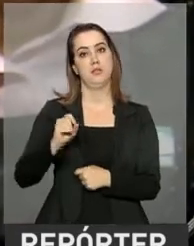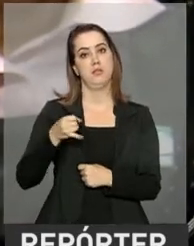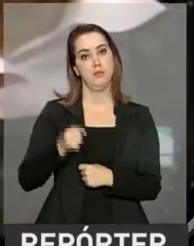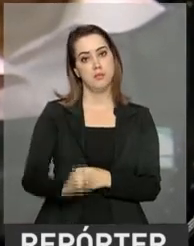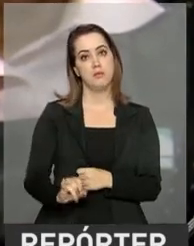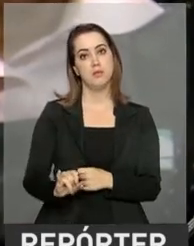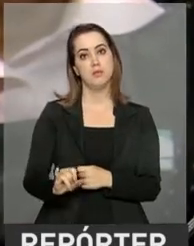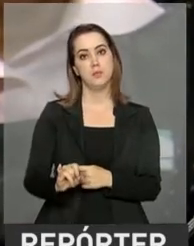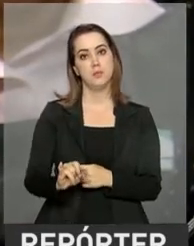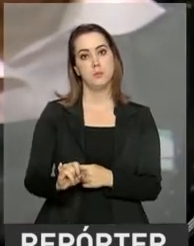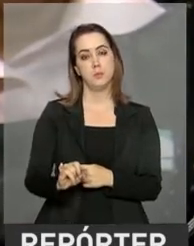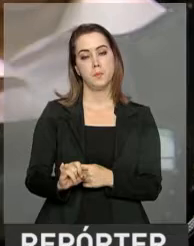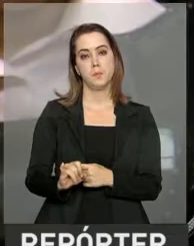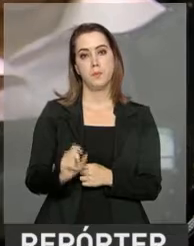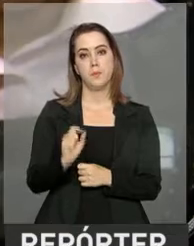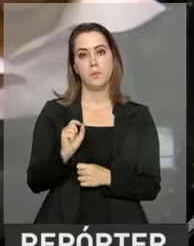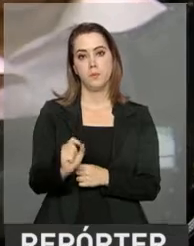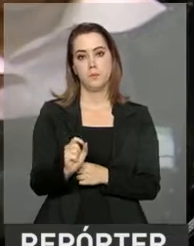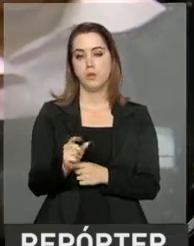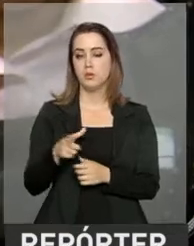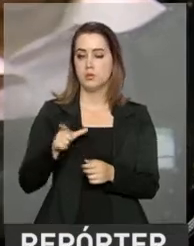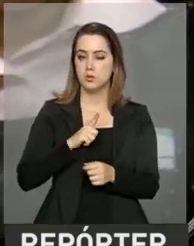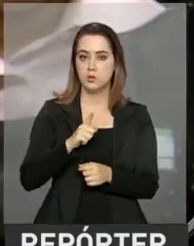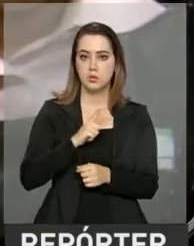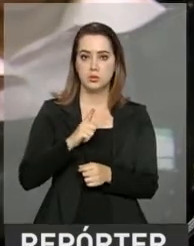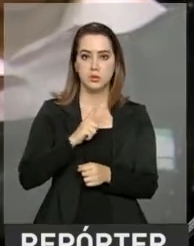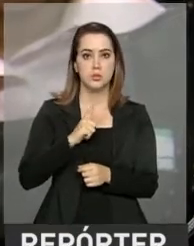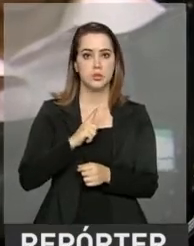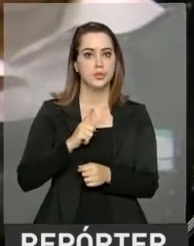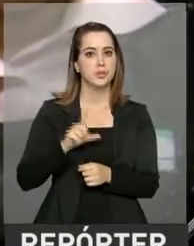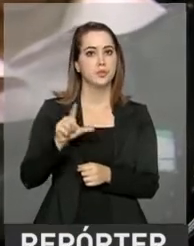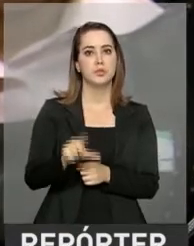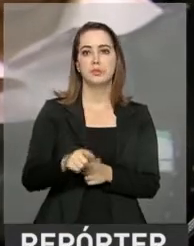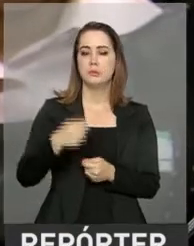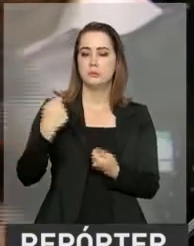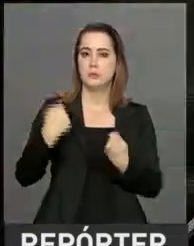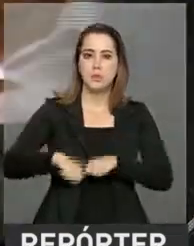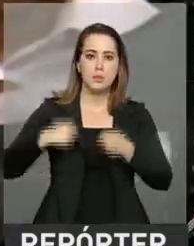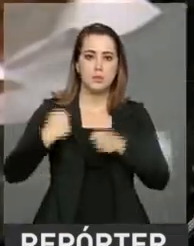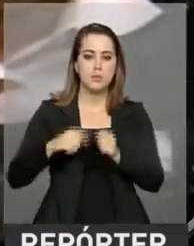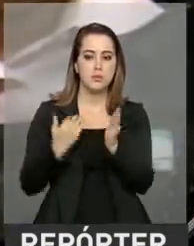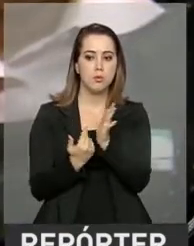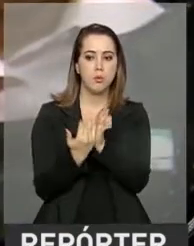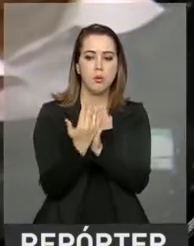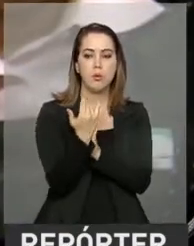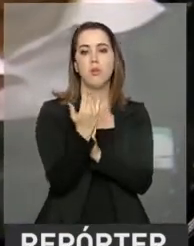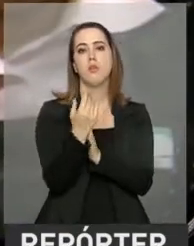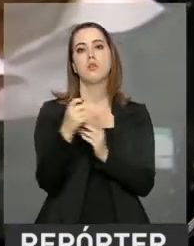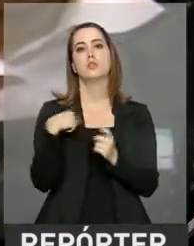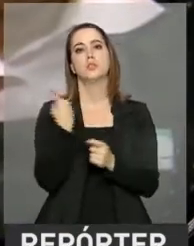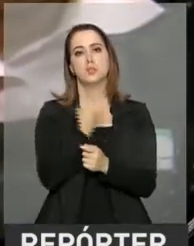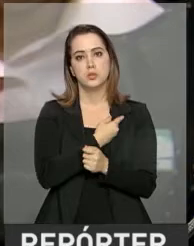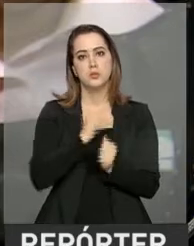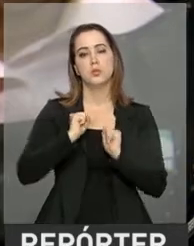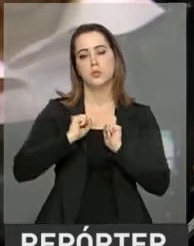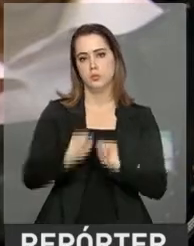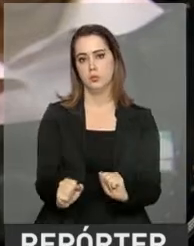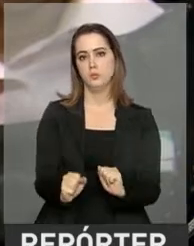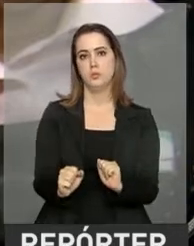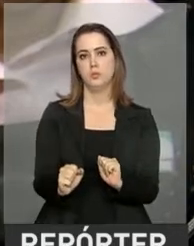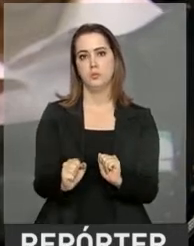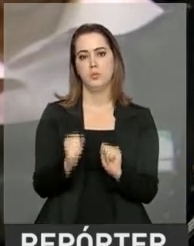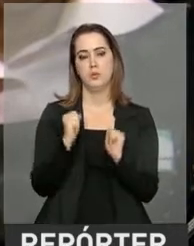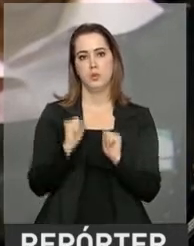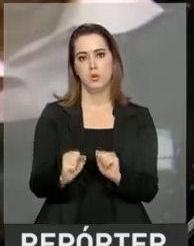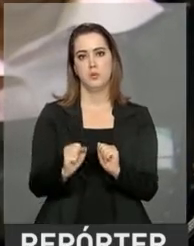fato uma absoluta prioridade e necessidade de se aumentar impostos, claramente teremos condições de